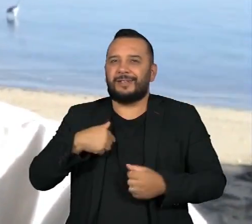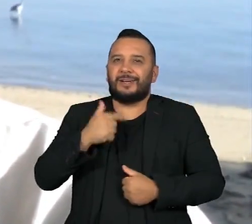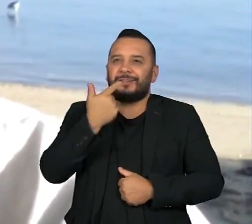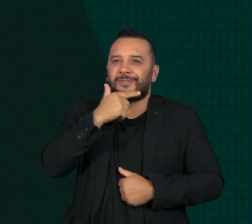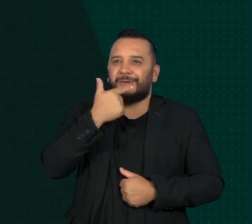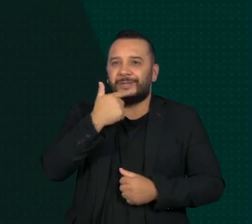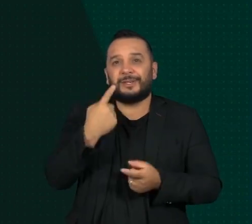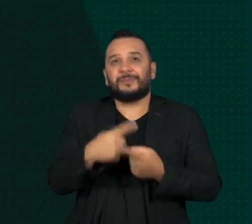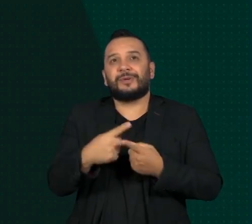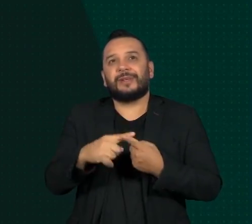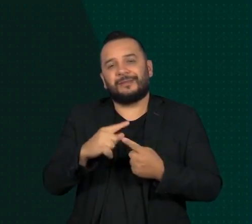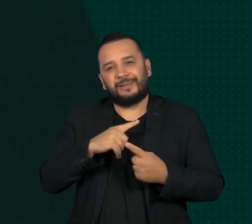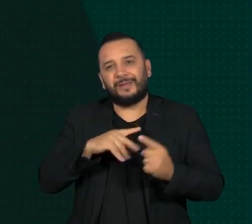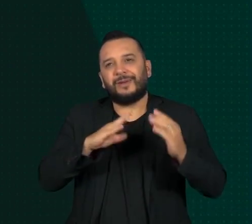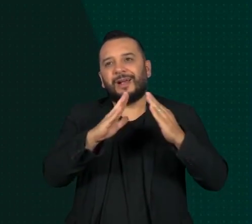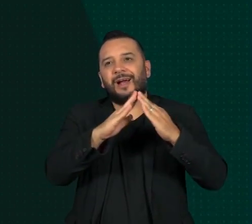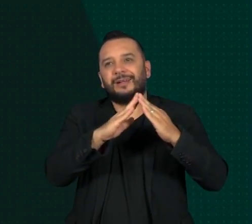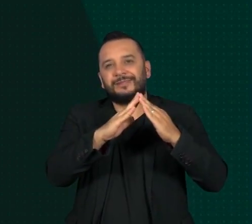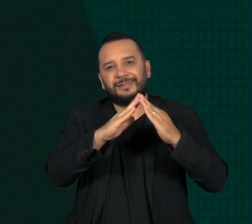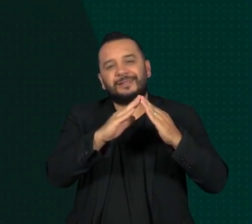ter um endereço para voltar.